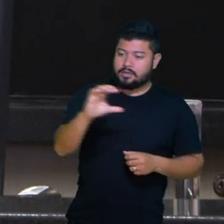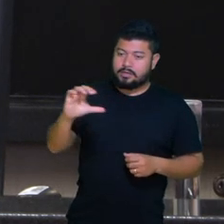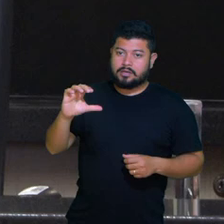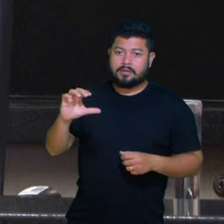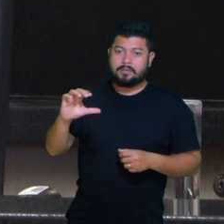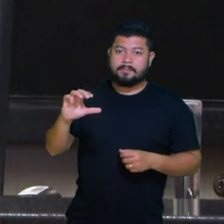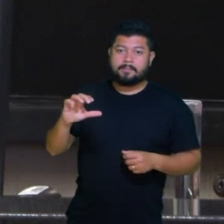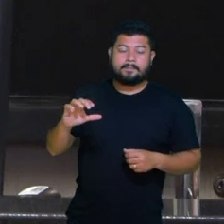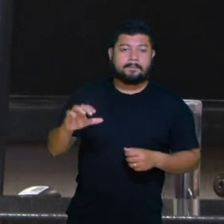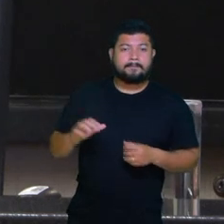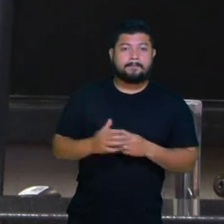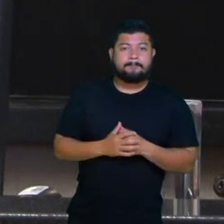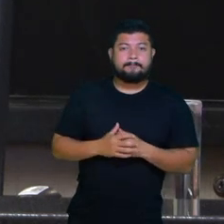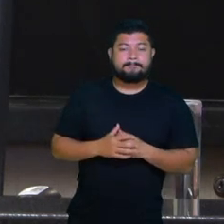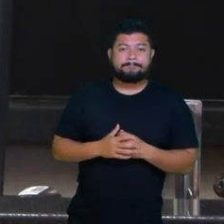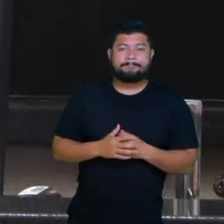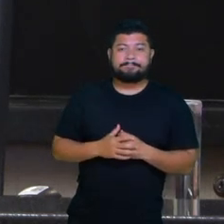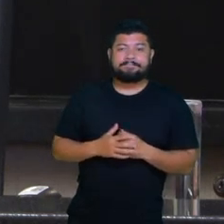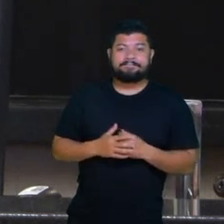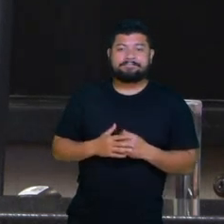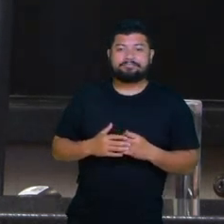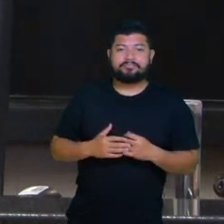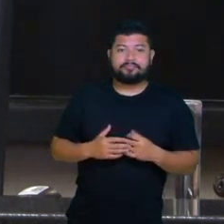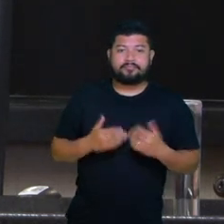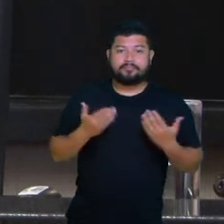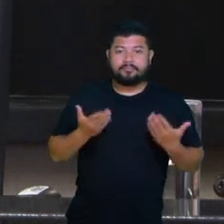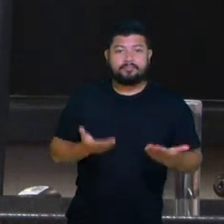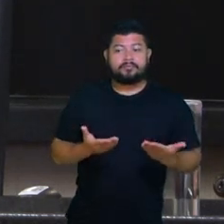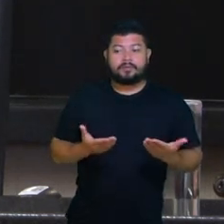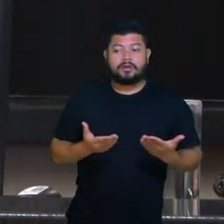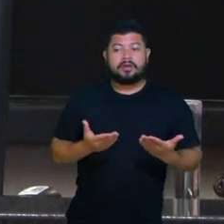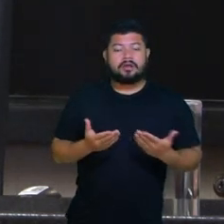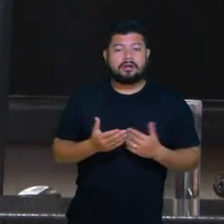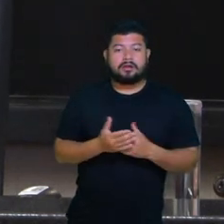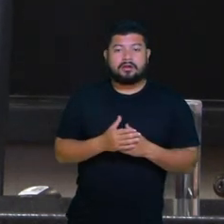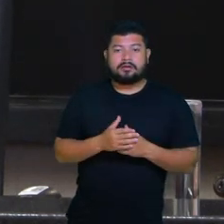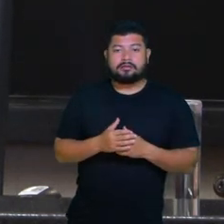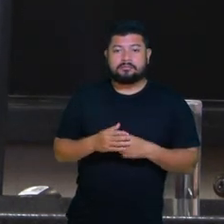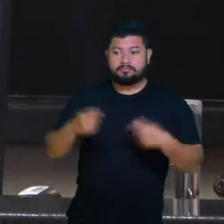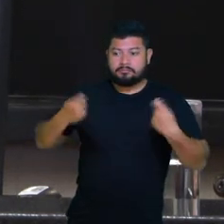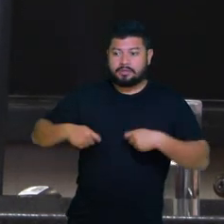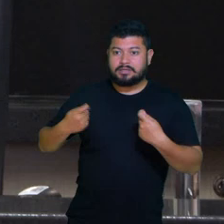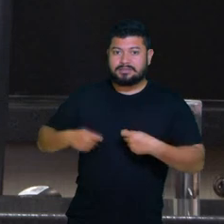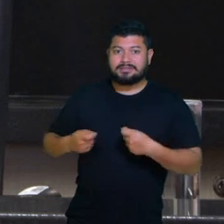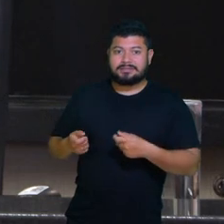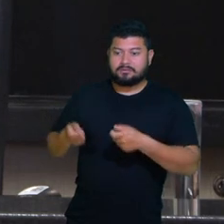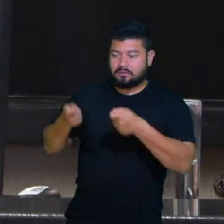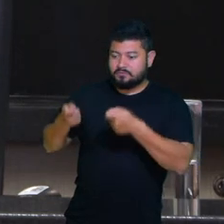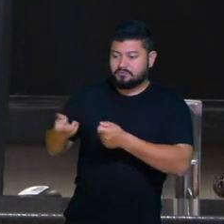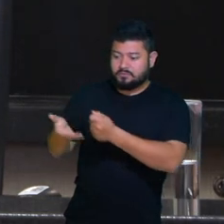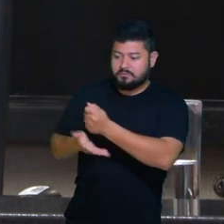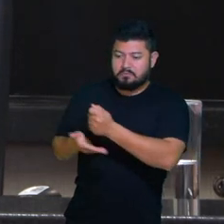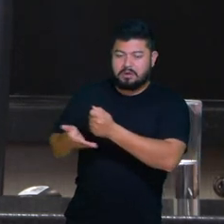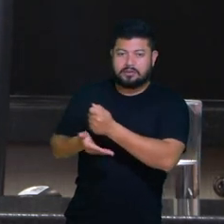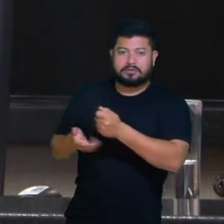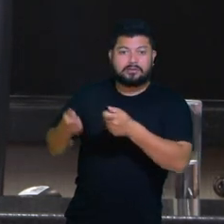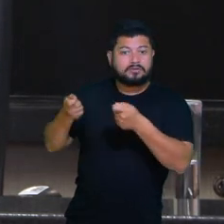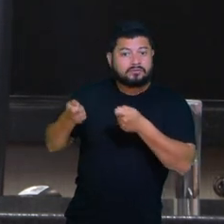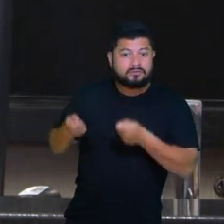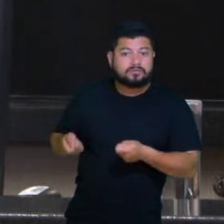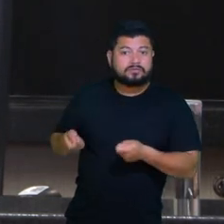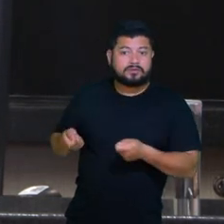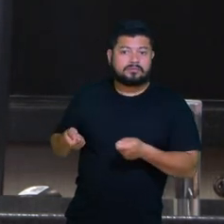tá então a uma sólida formação teórica e interdisciplinar a